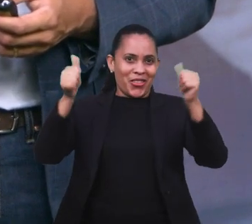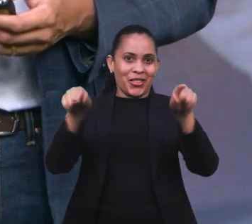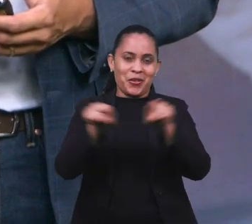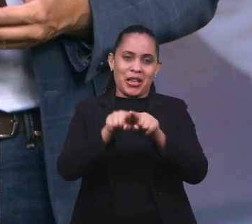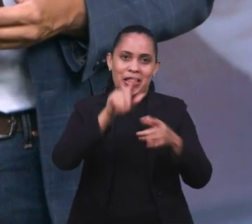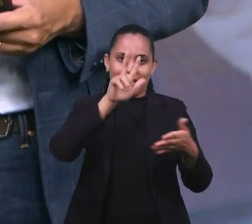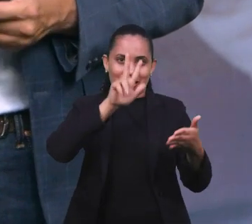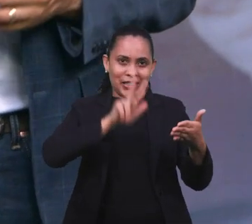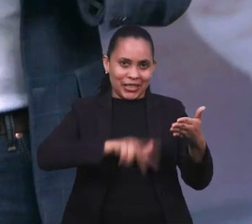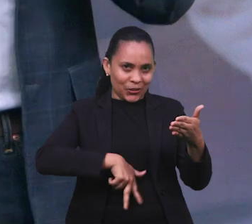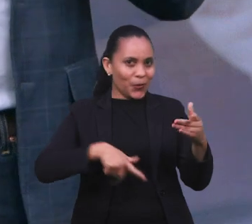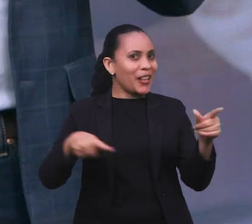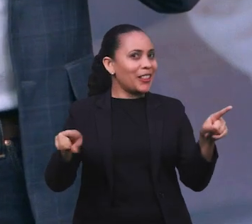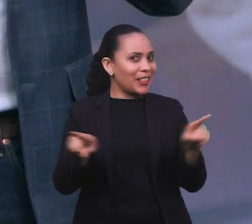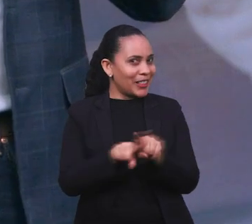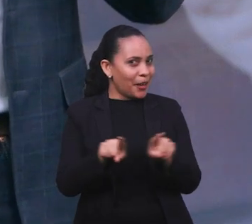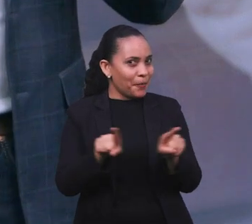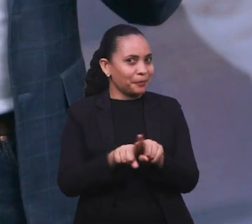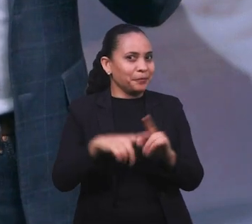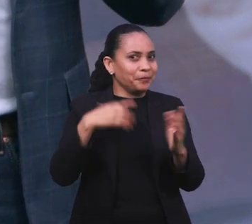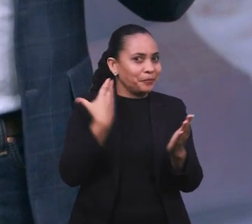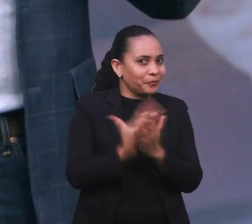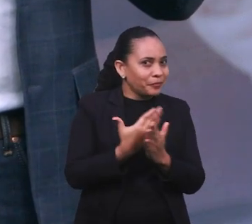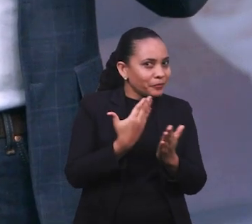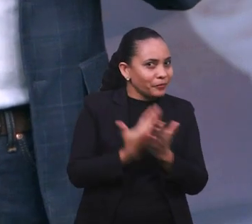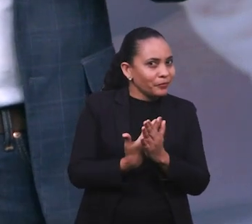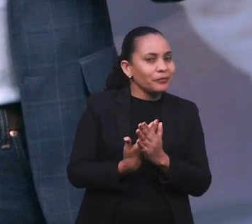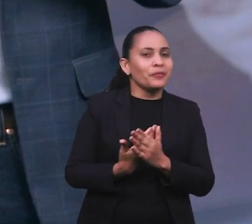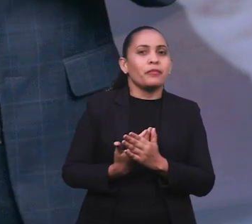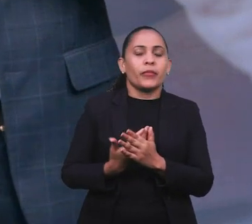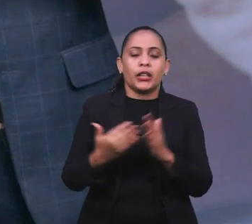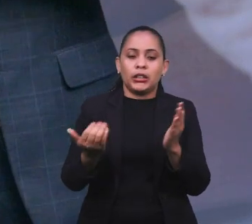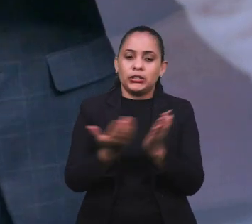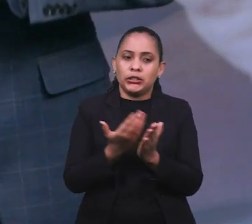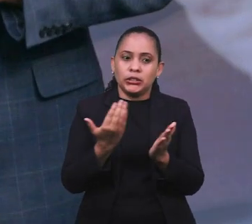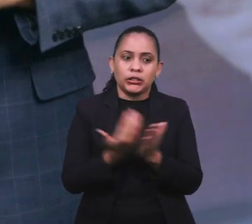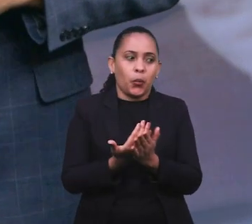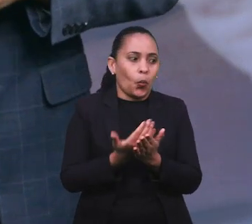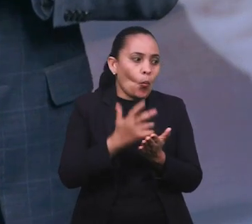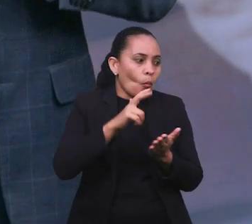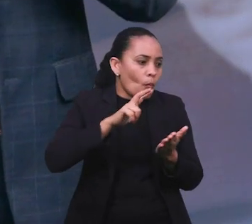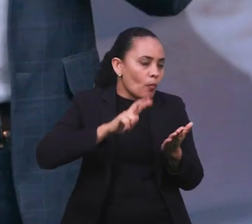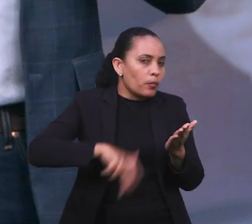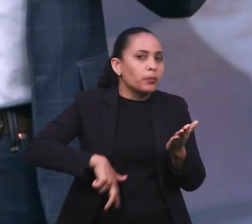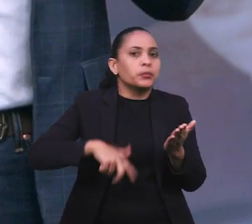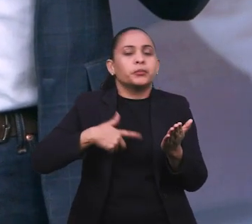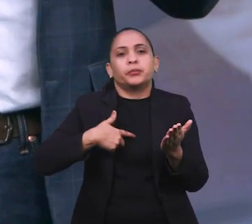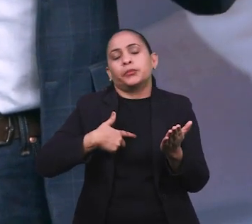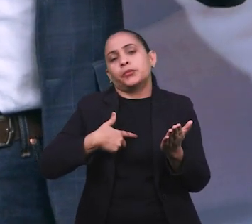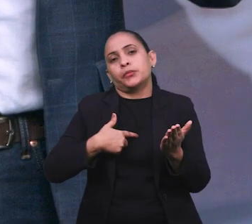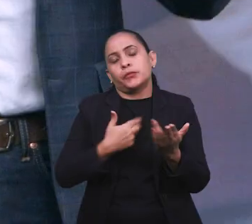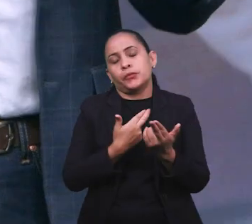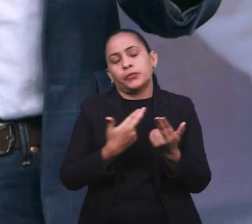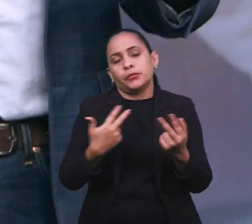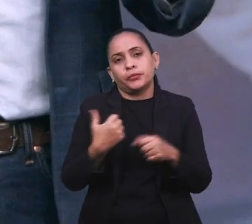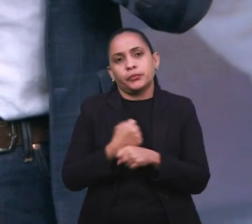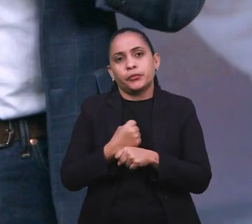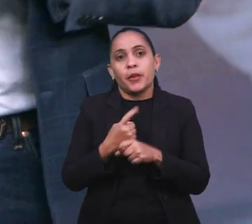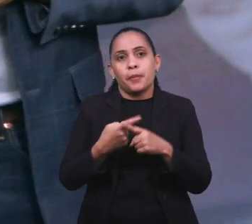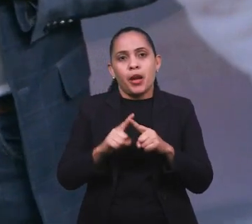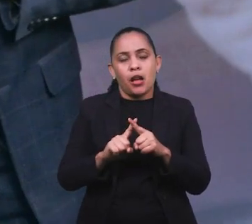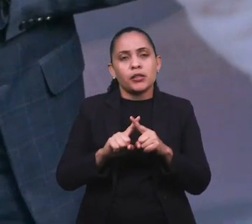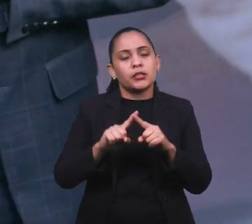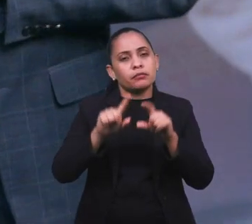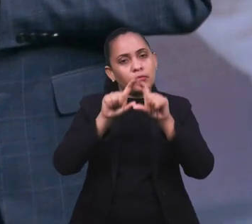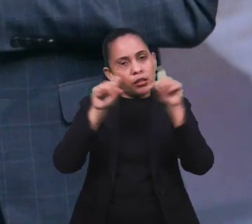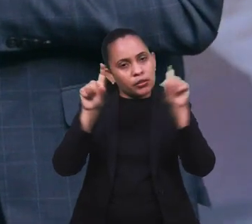leitura é a mesma coisa. Você vai ter aulas para estudar, livros inteiros, que podem levar muito tempo, mas